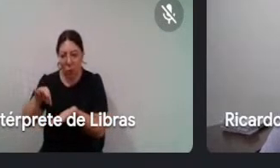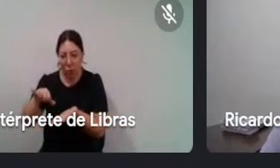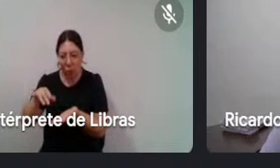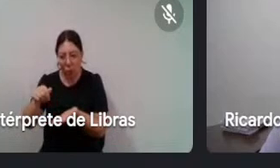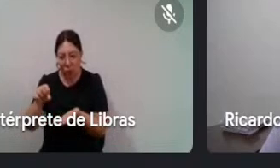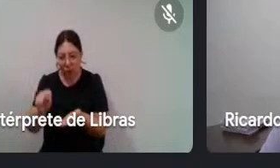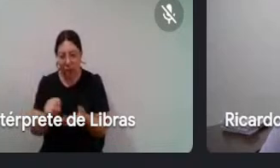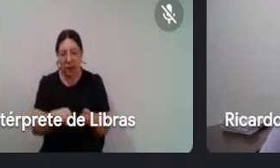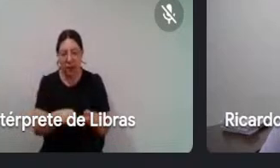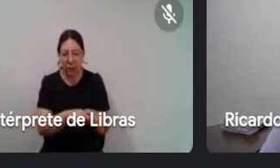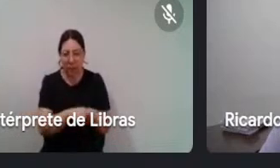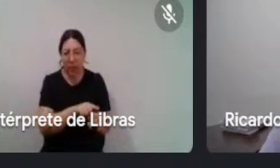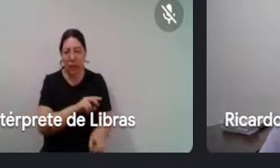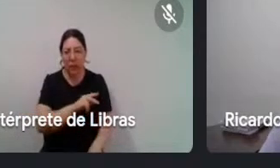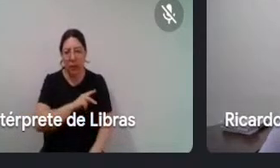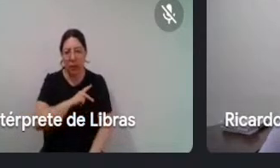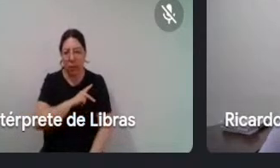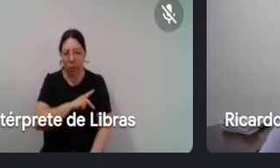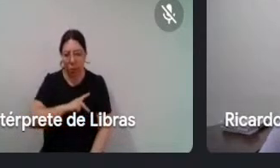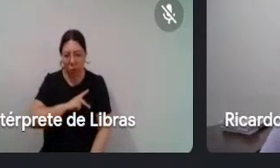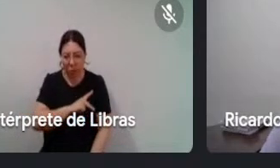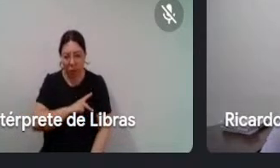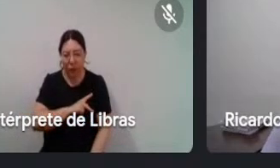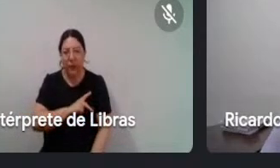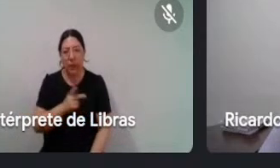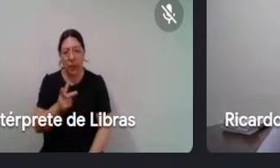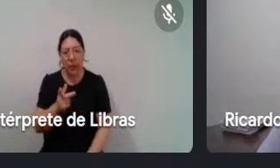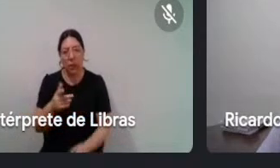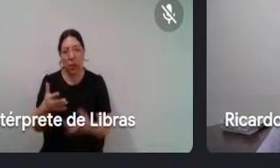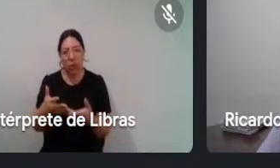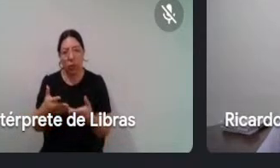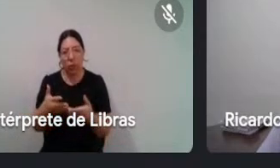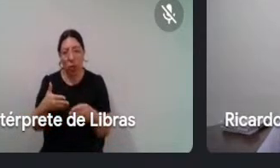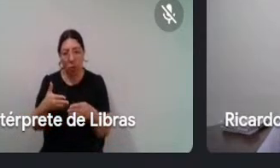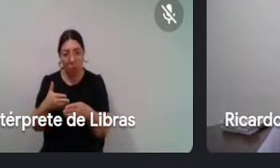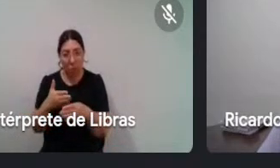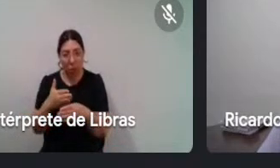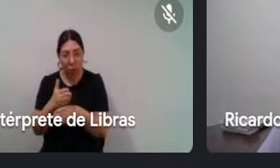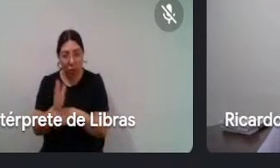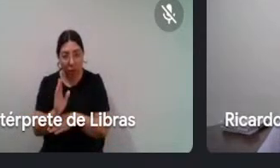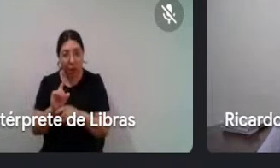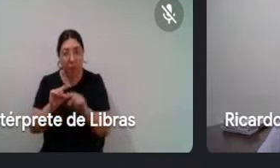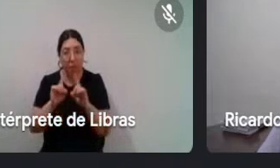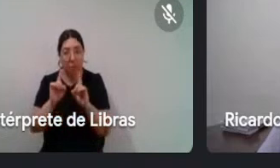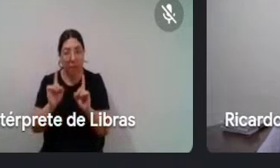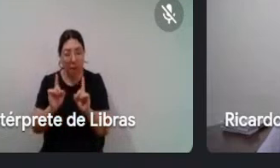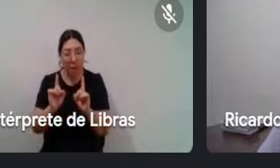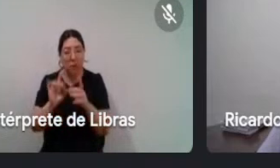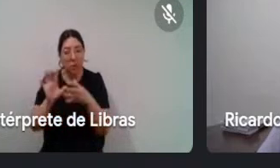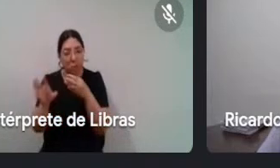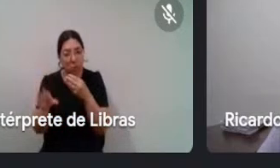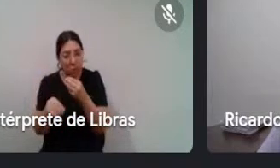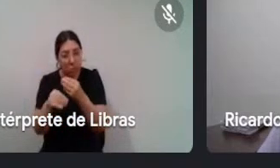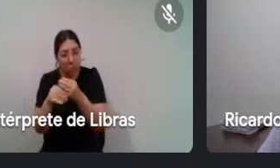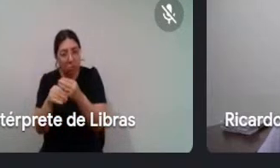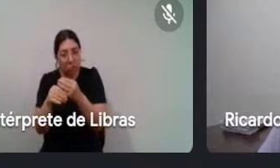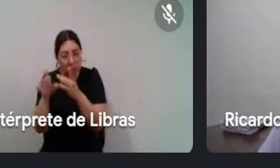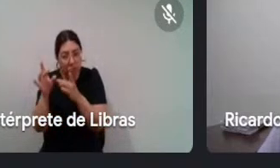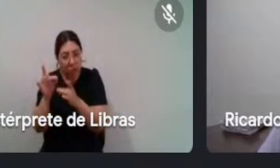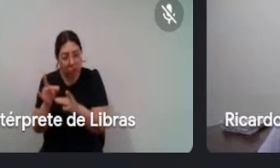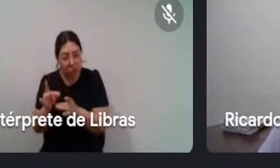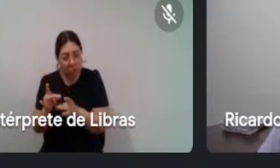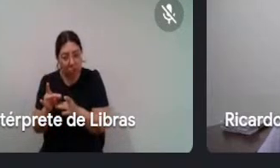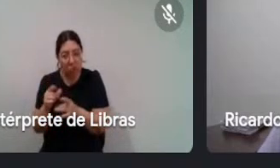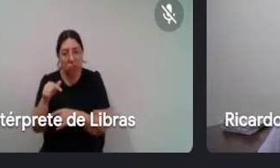Regional Eleitoral, e votando no sentido de aprovar com ressalvas as contas do Democratas relativas ao exercício financeiro de